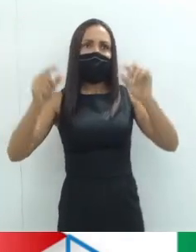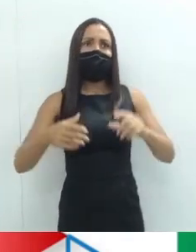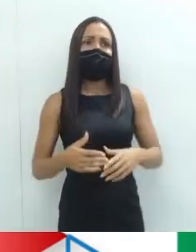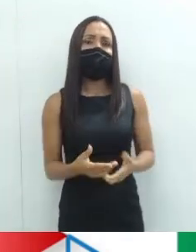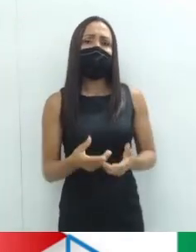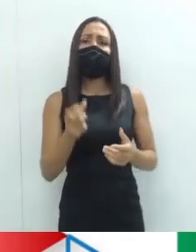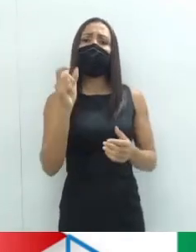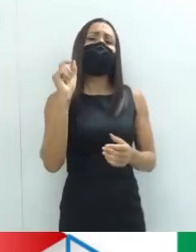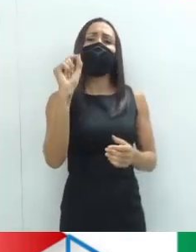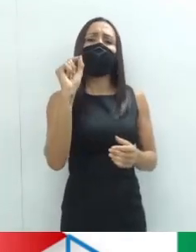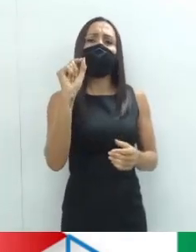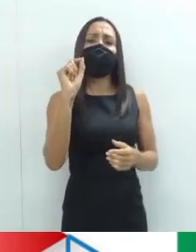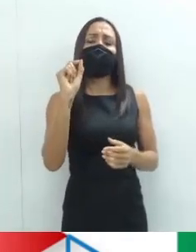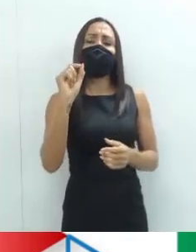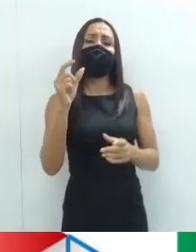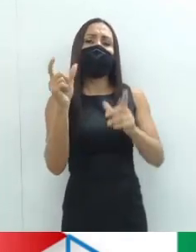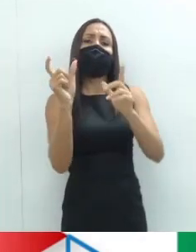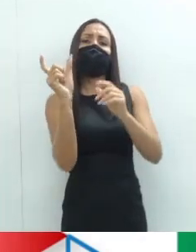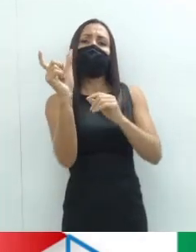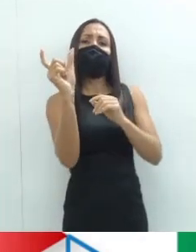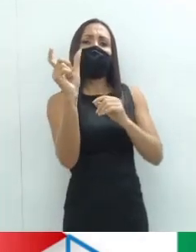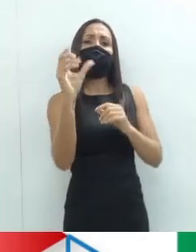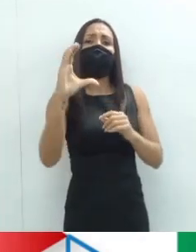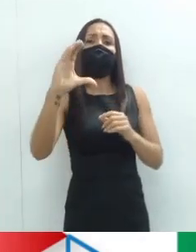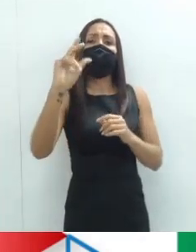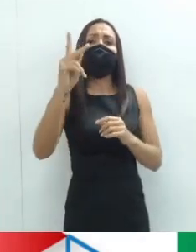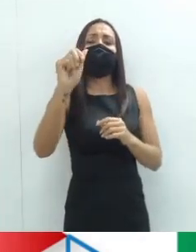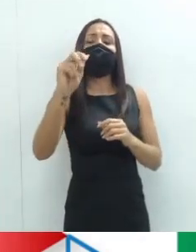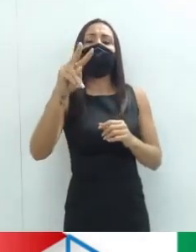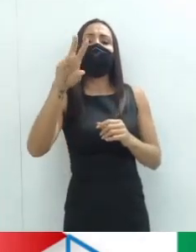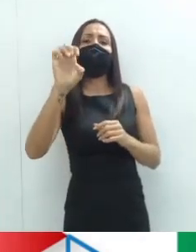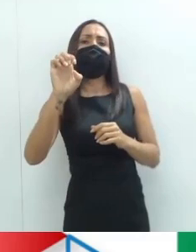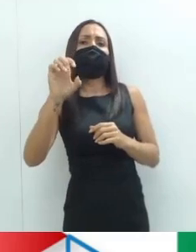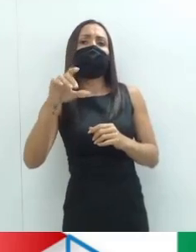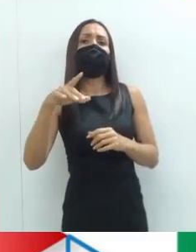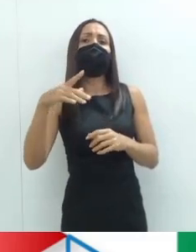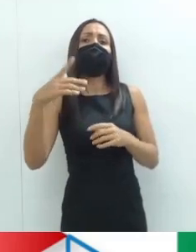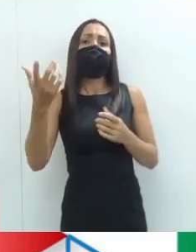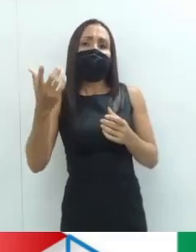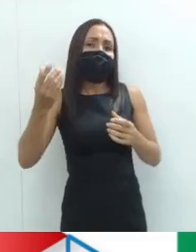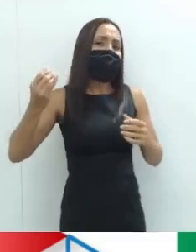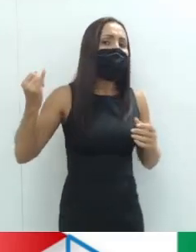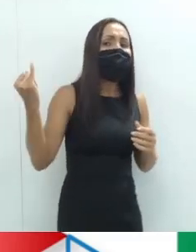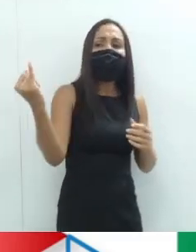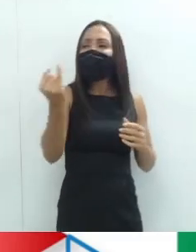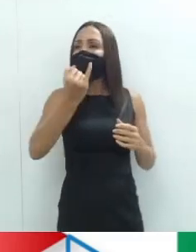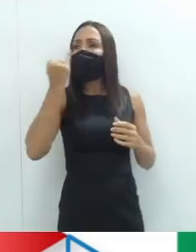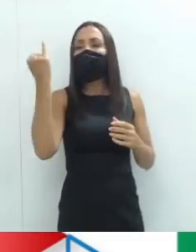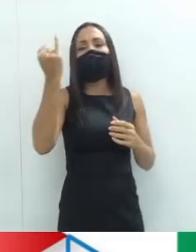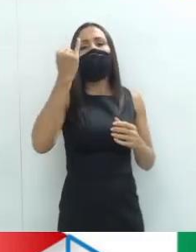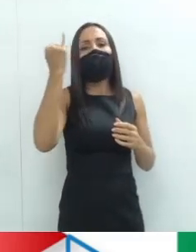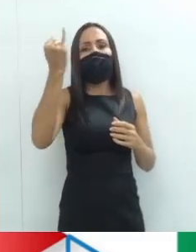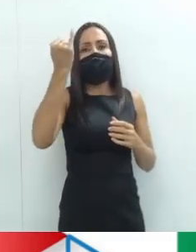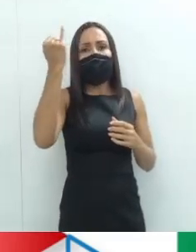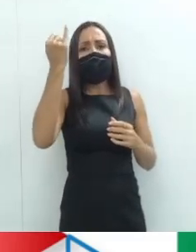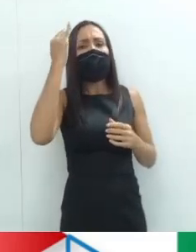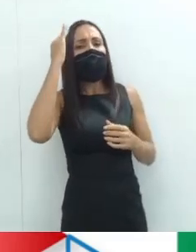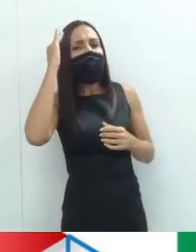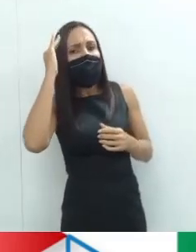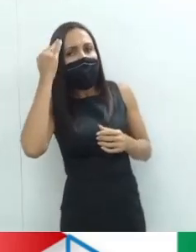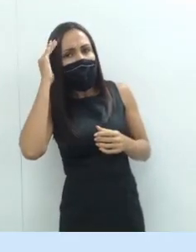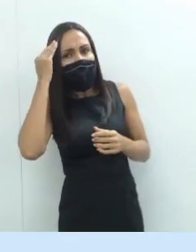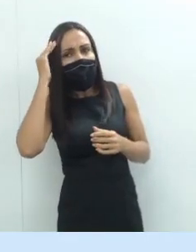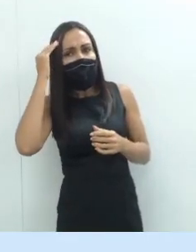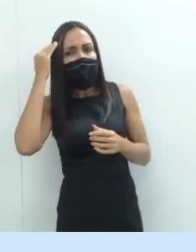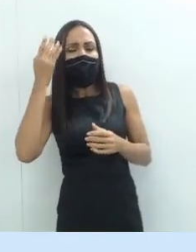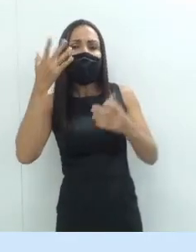pessoal? Palavras-chave, como já diz o próprio nome, são palavras essenciais para a compreensão